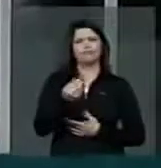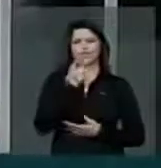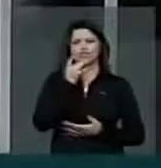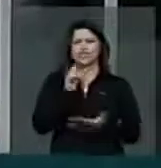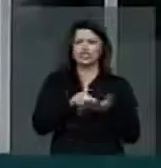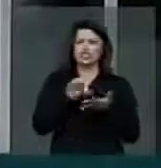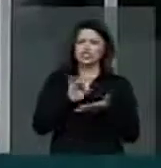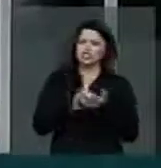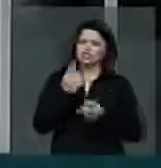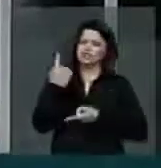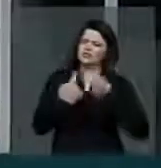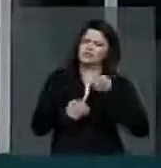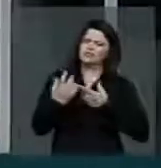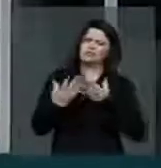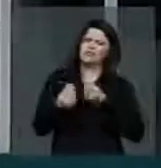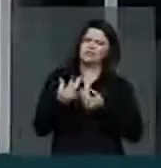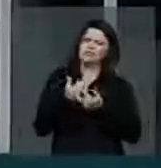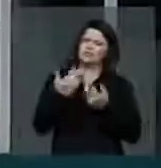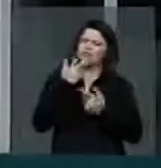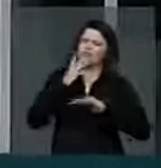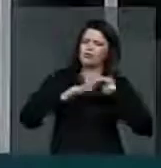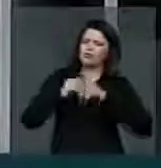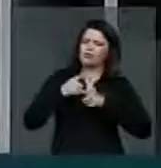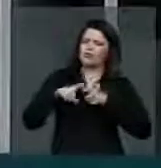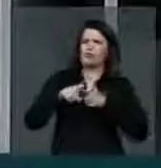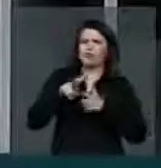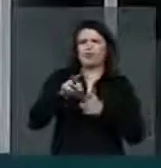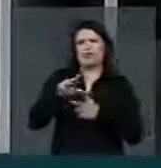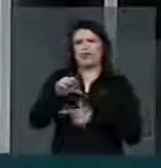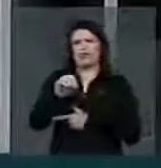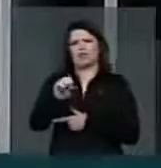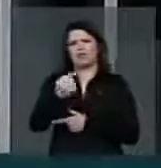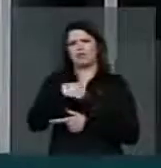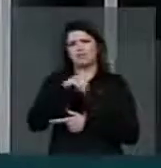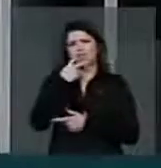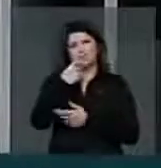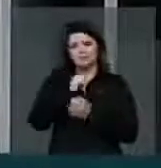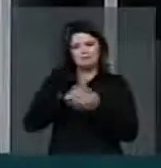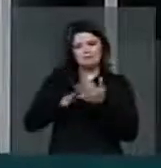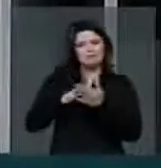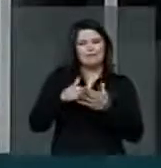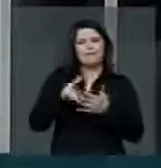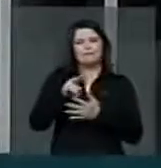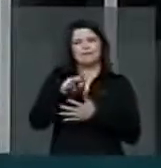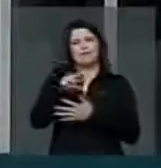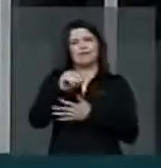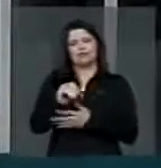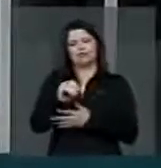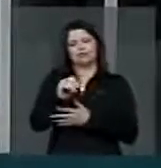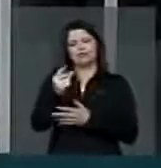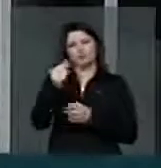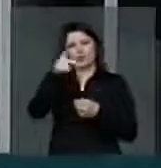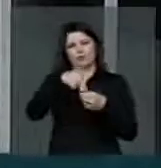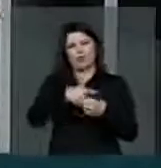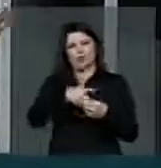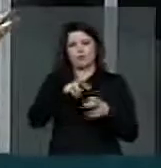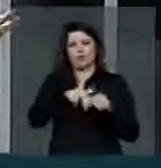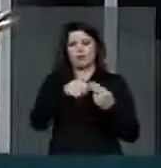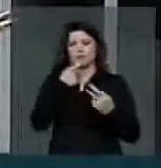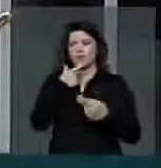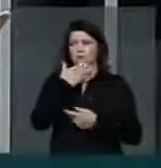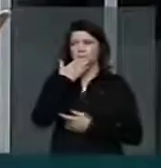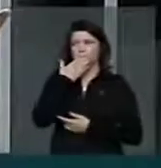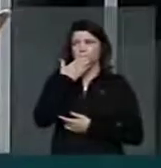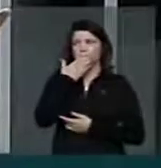discutimos muito a situação dos vetos, porque precisávamos derrubar os vetos dos royalties do petróleo. E nos